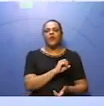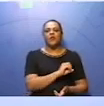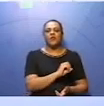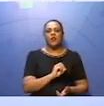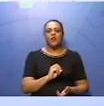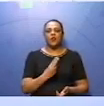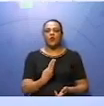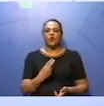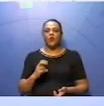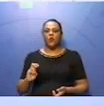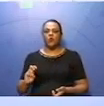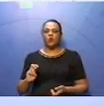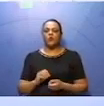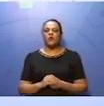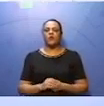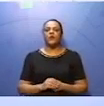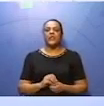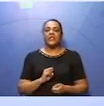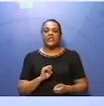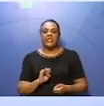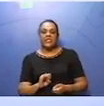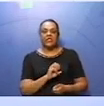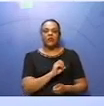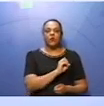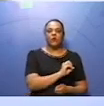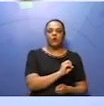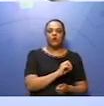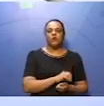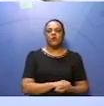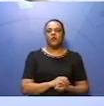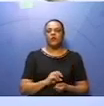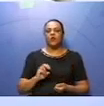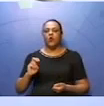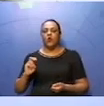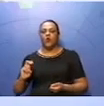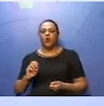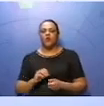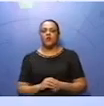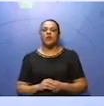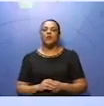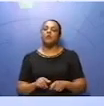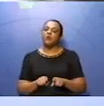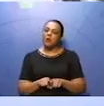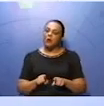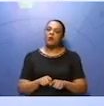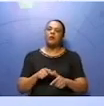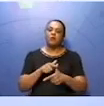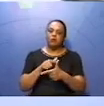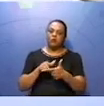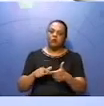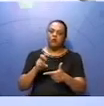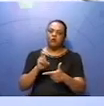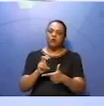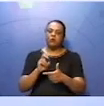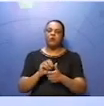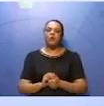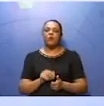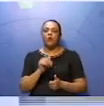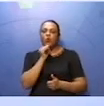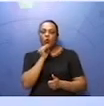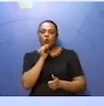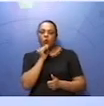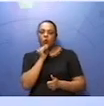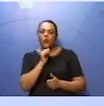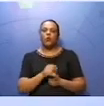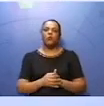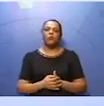5. Se o algarismo da unidade for 0 ou 5, o número também é divisível por 5. Tem aqui alguns exemplos.